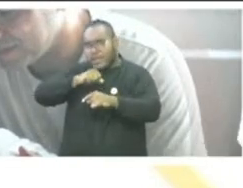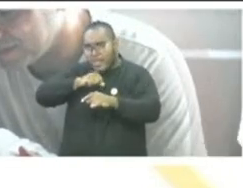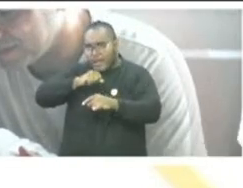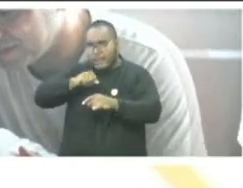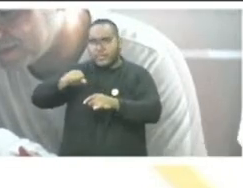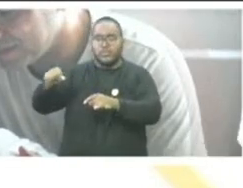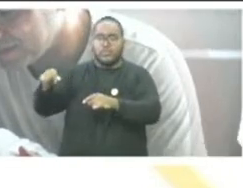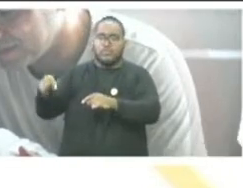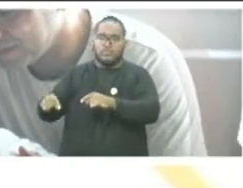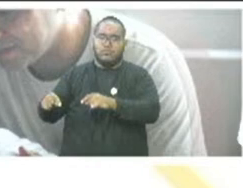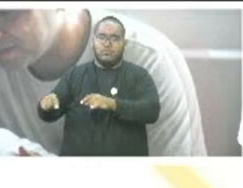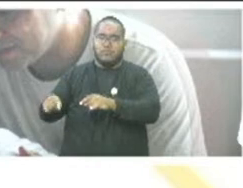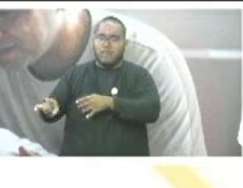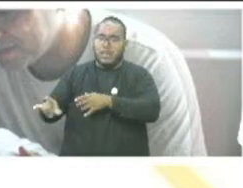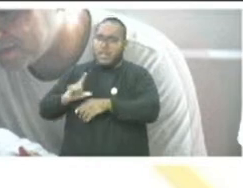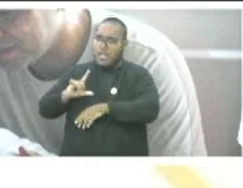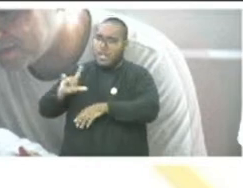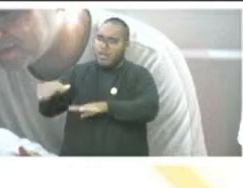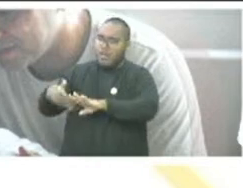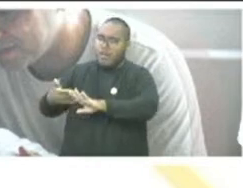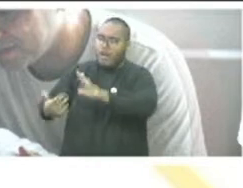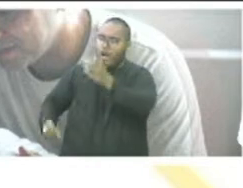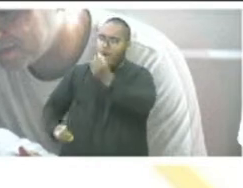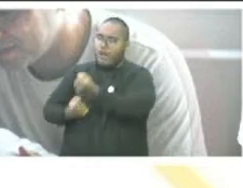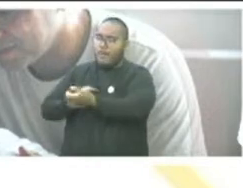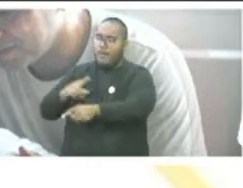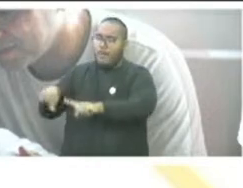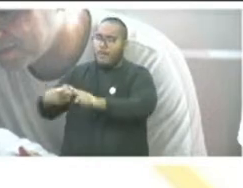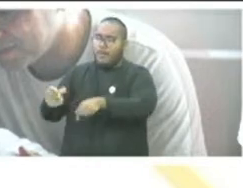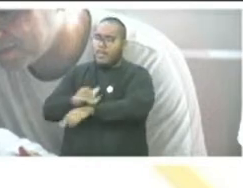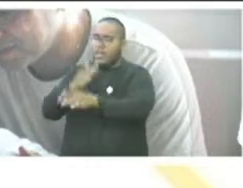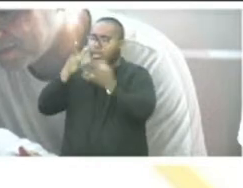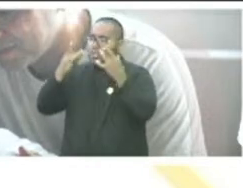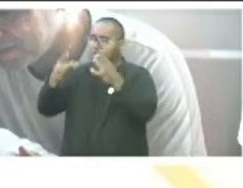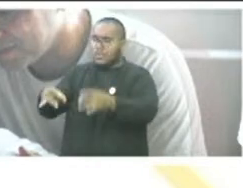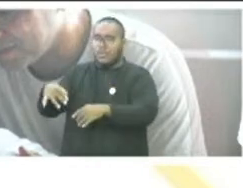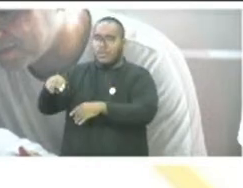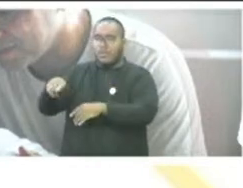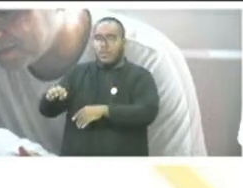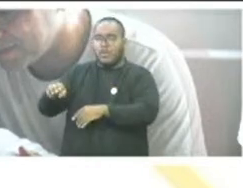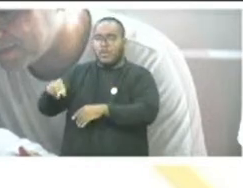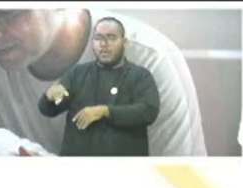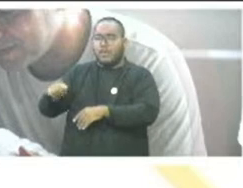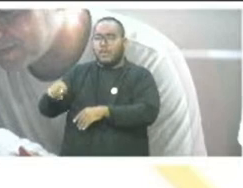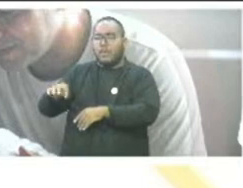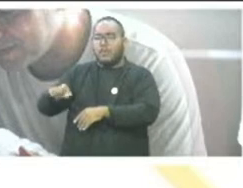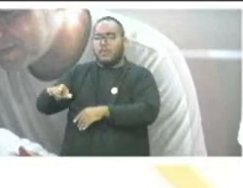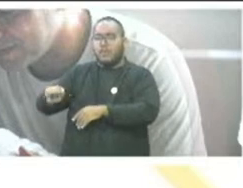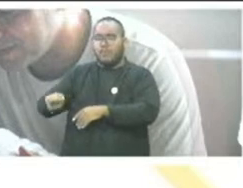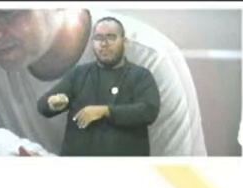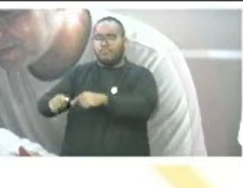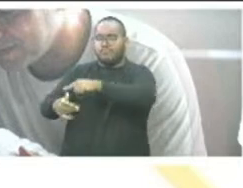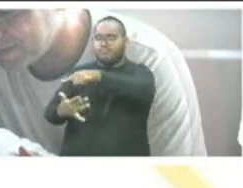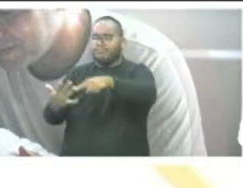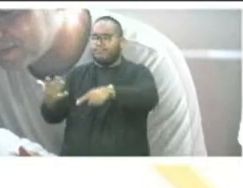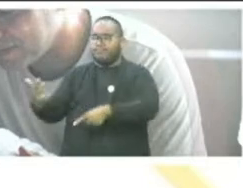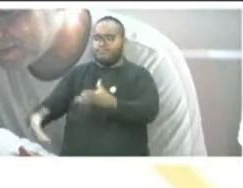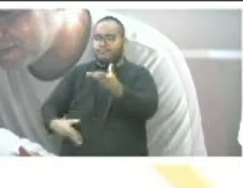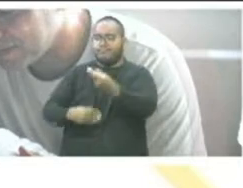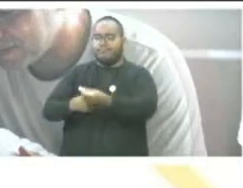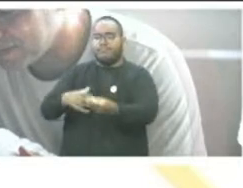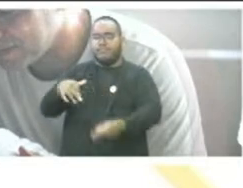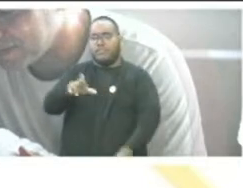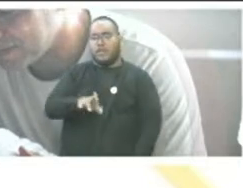maternidades apoiadas, e as estratégias de atenção neonatal entram dentro de todos esses dispositivos da Rede Aline, para a